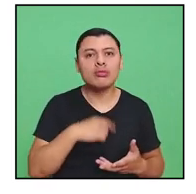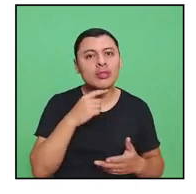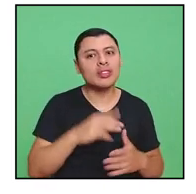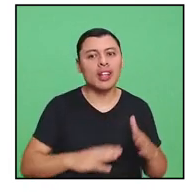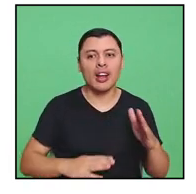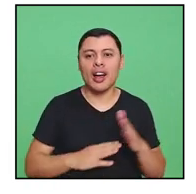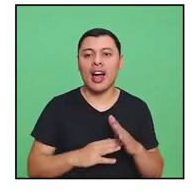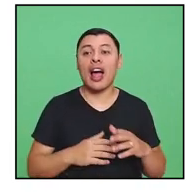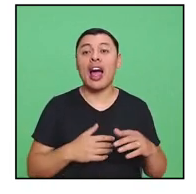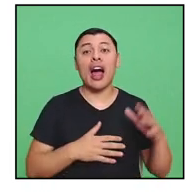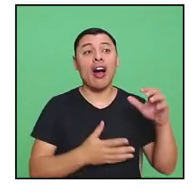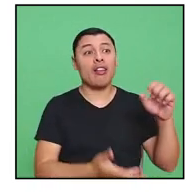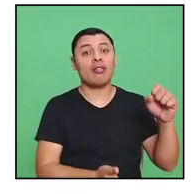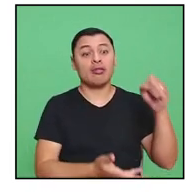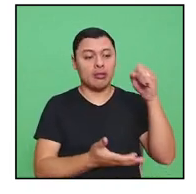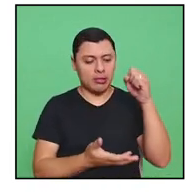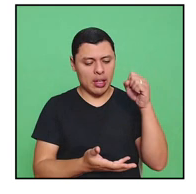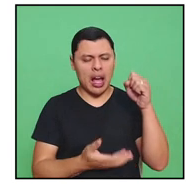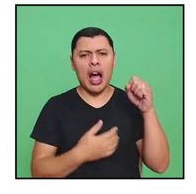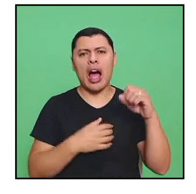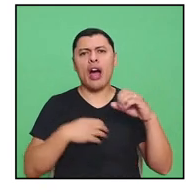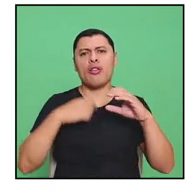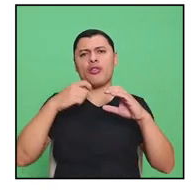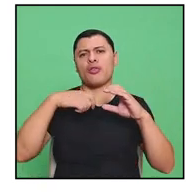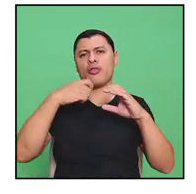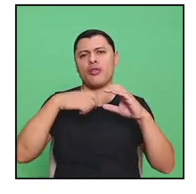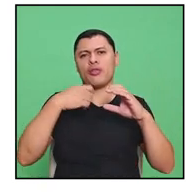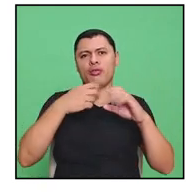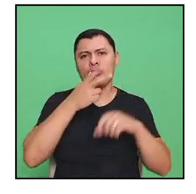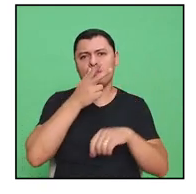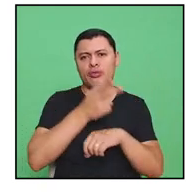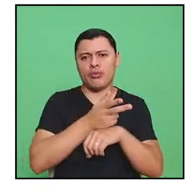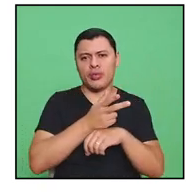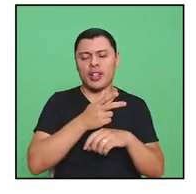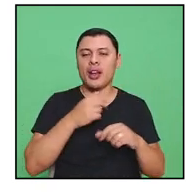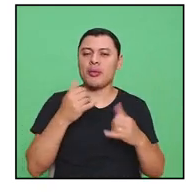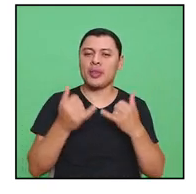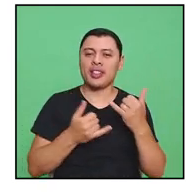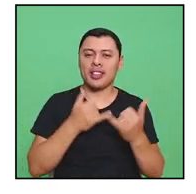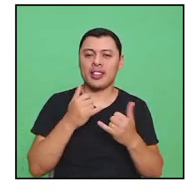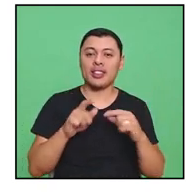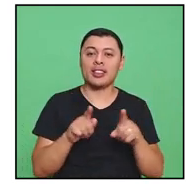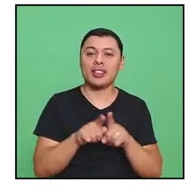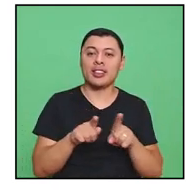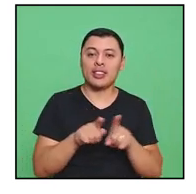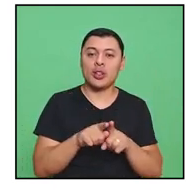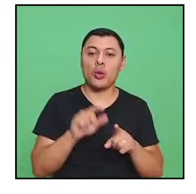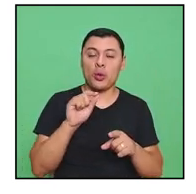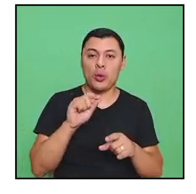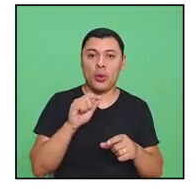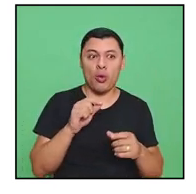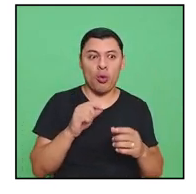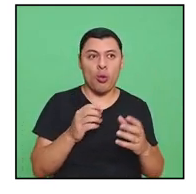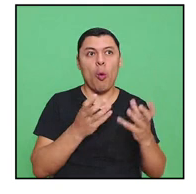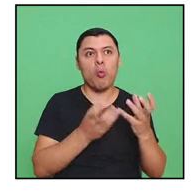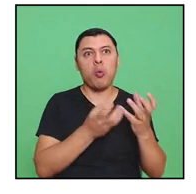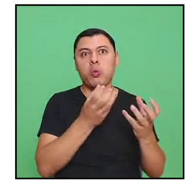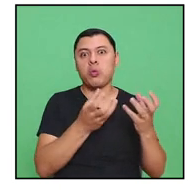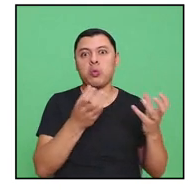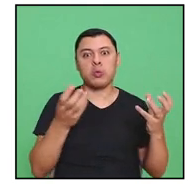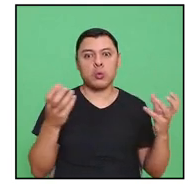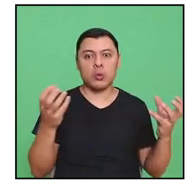falei, ah, vou filmar isso, assim, e é uma brincadeira também com um excesso de